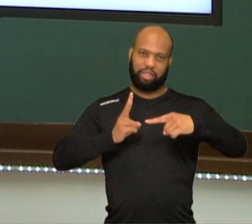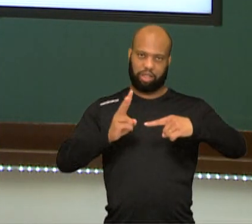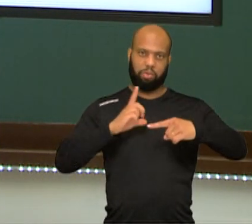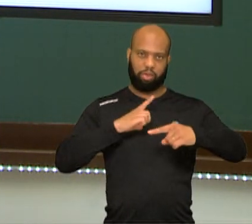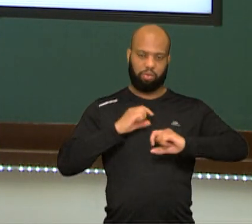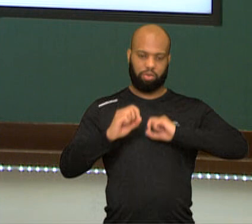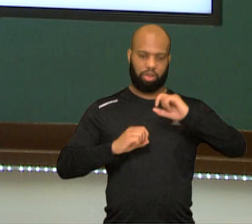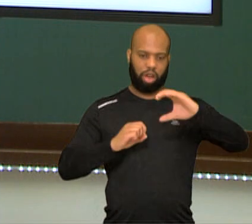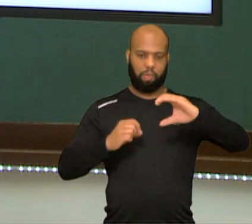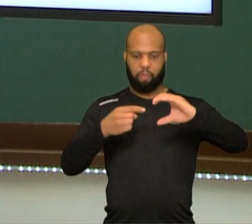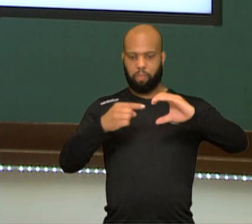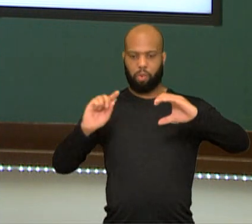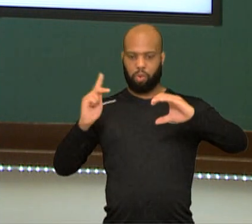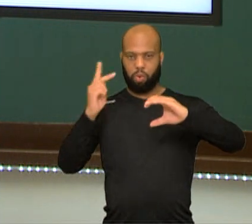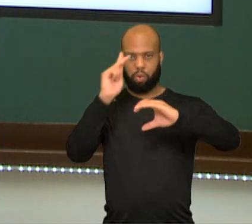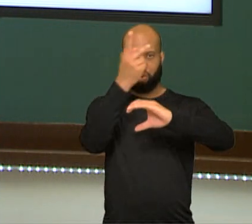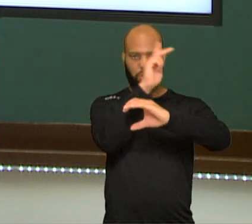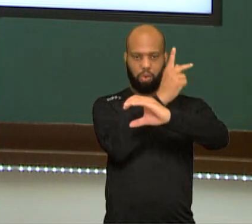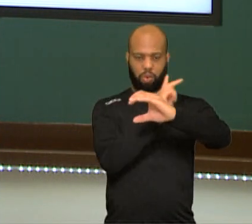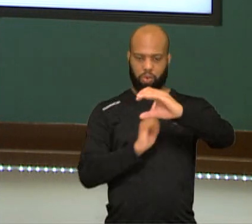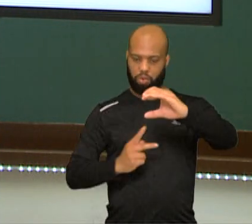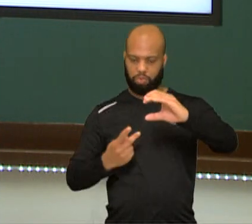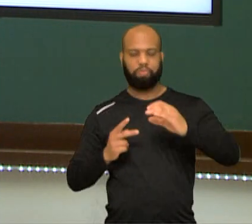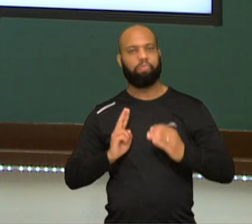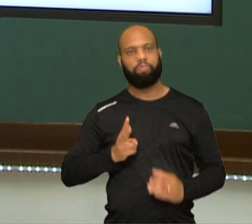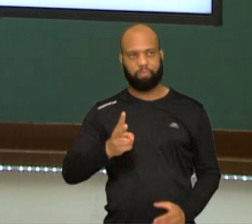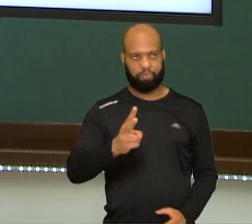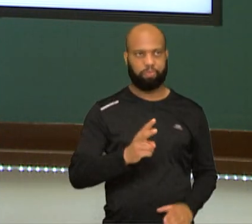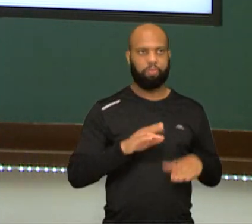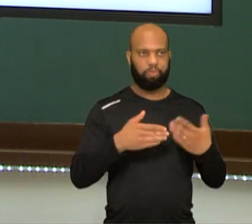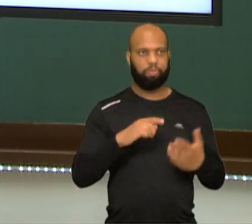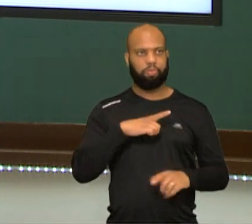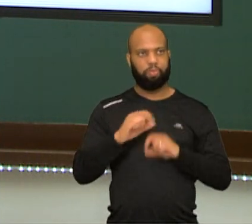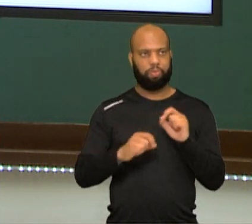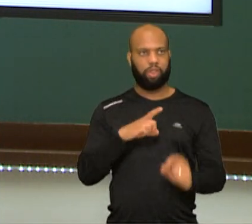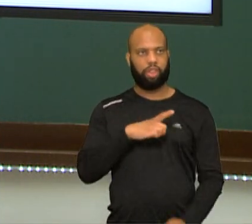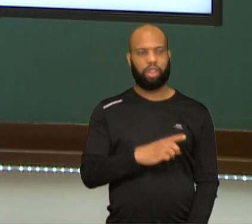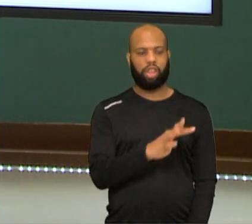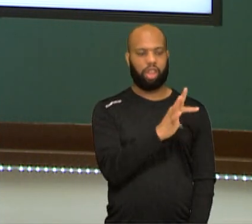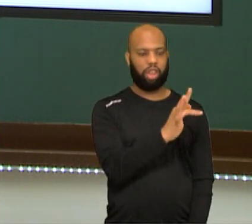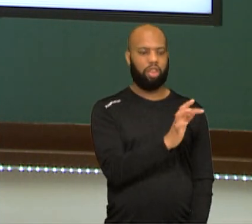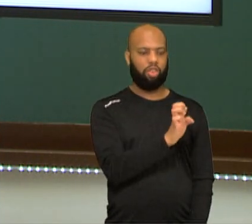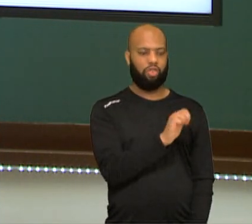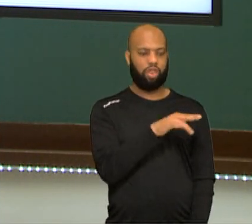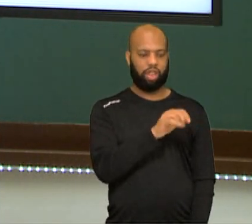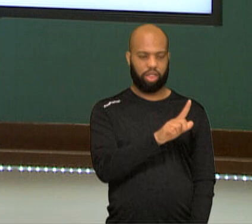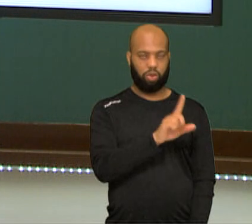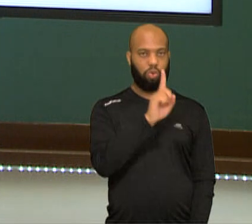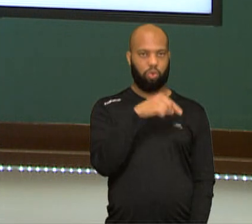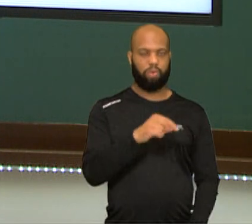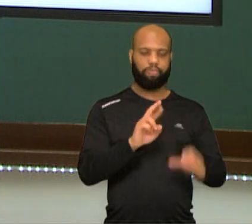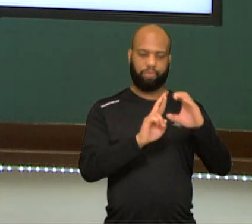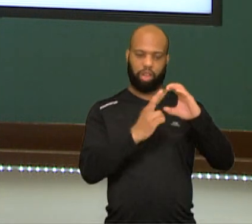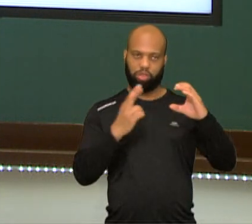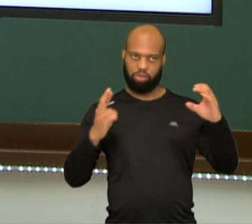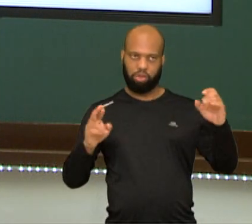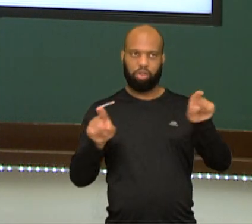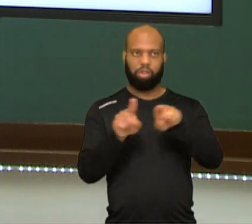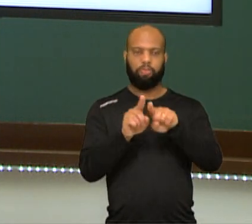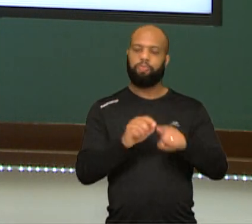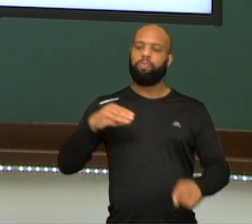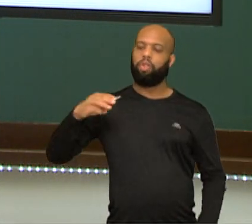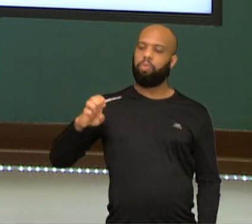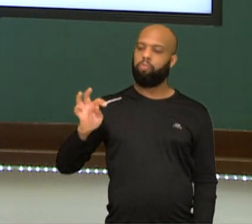o radical fenil e aqui o metil. Tá? Observe aqui o fenil e o metil. A